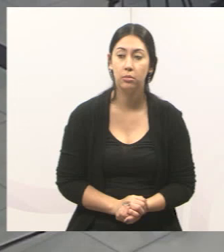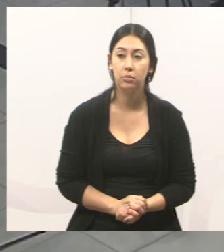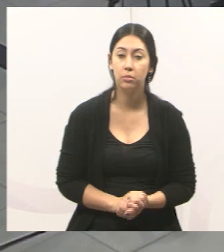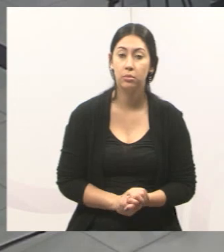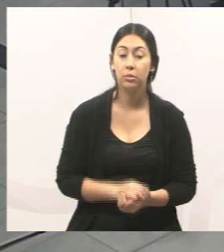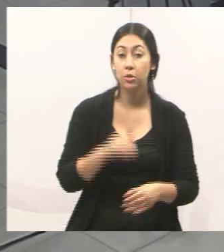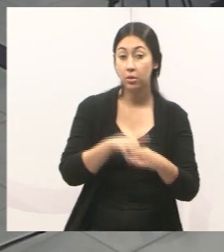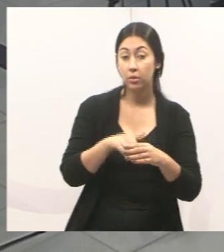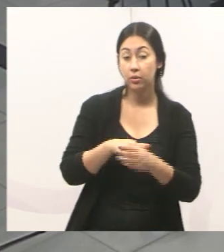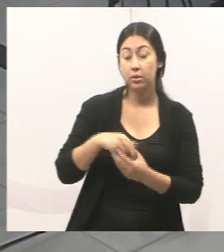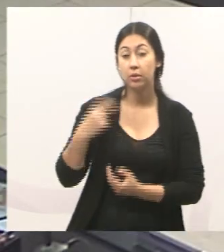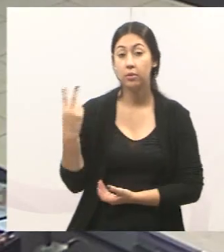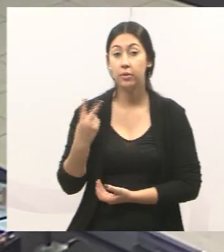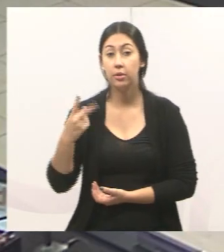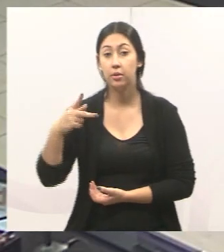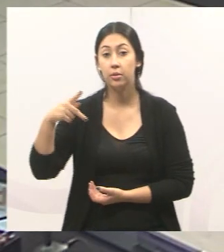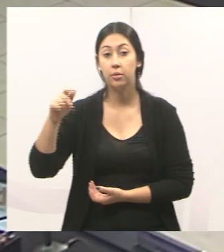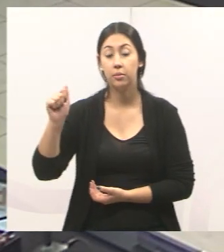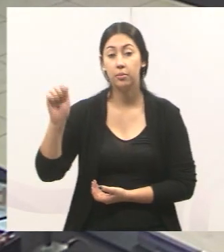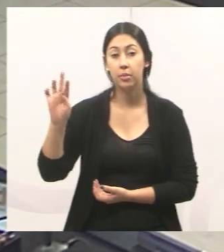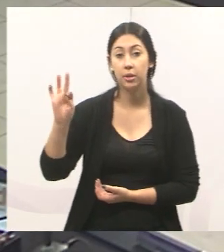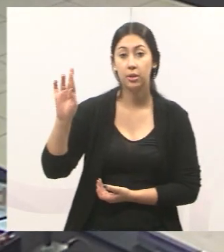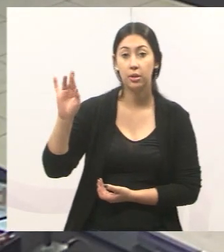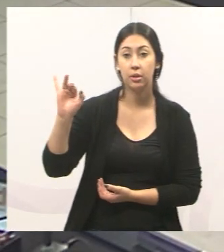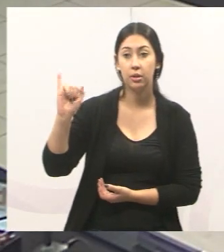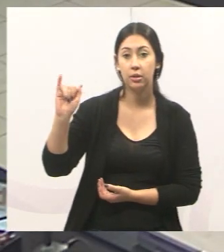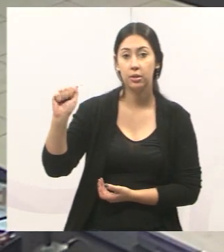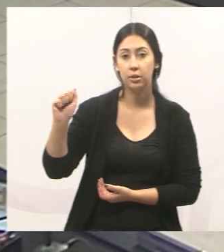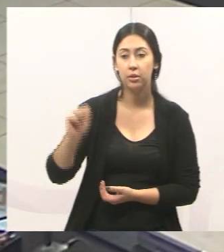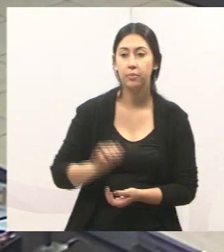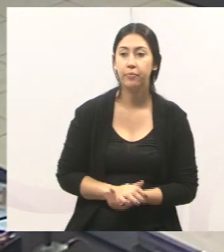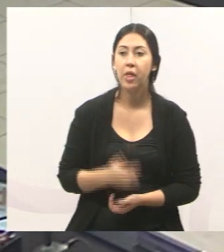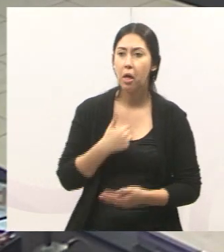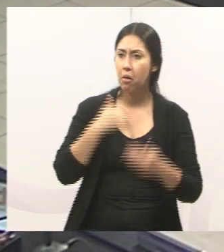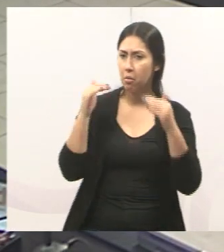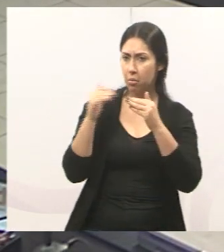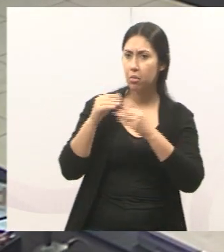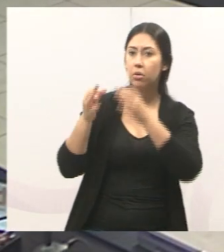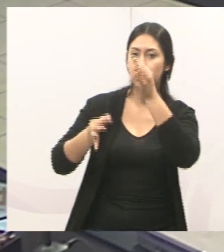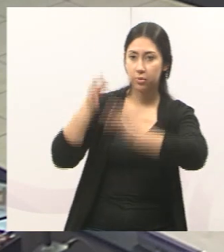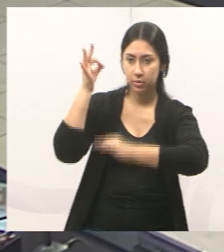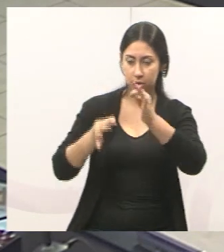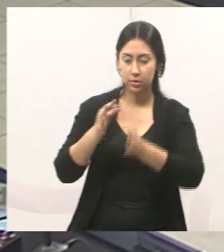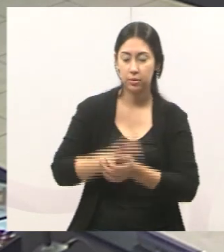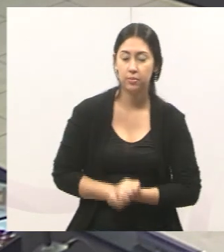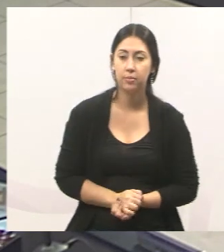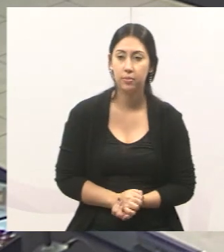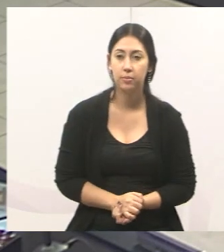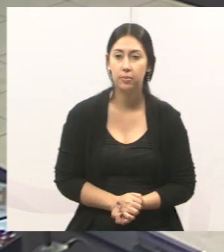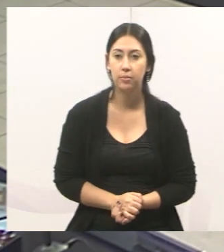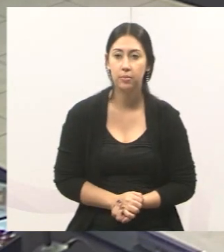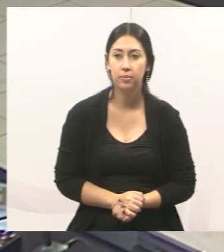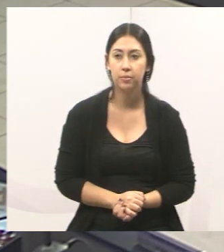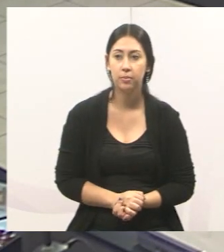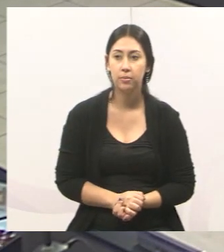Como vota a vereadora Patrícia Giuliani? Favorável ao parecer do Tribunal de Contas.